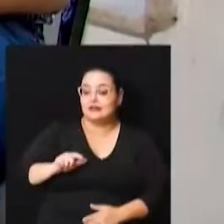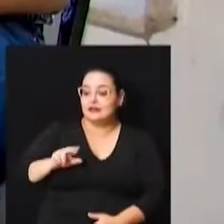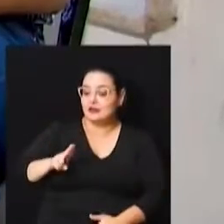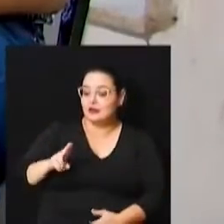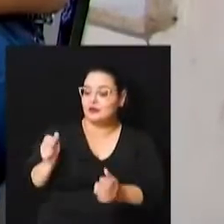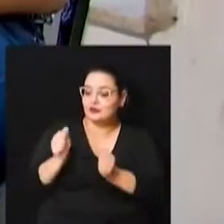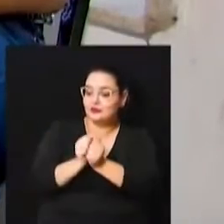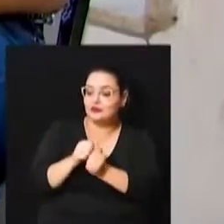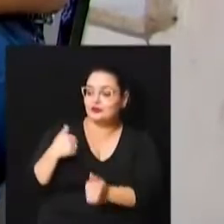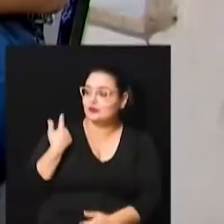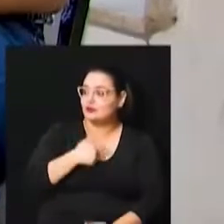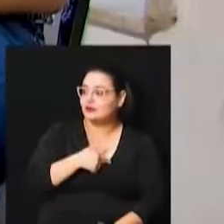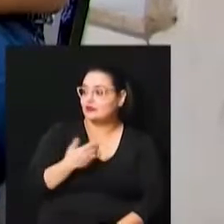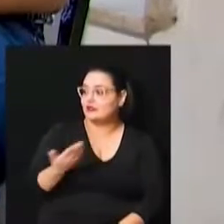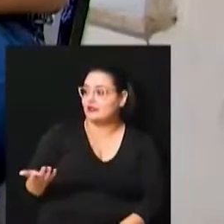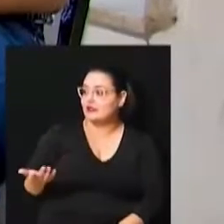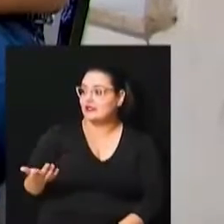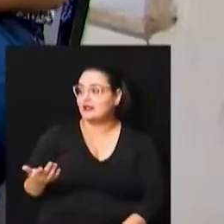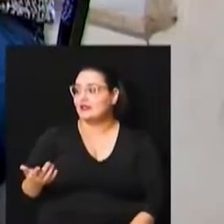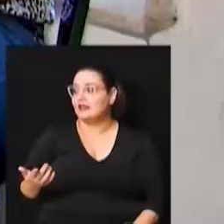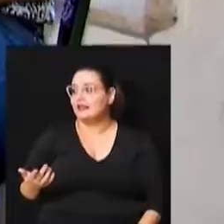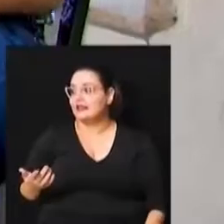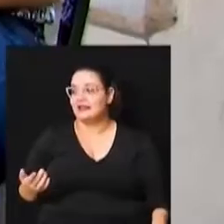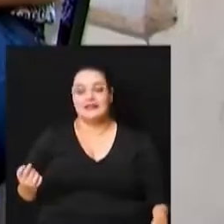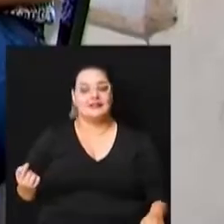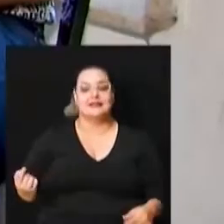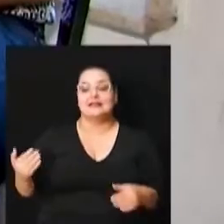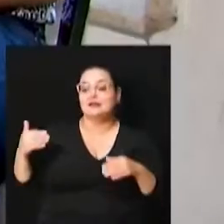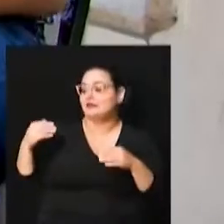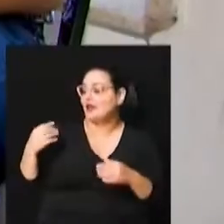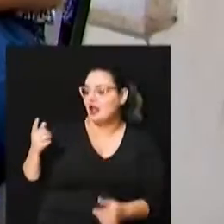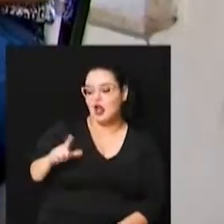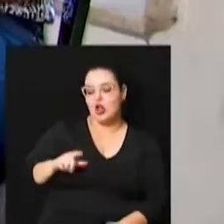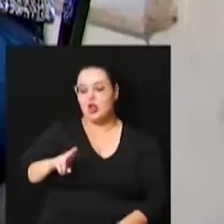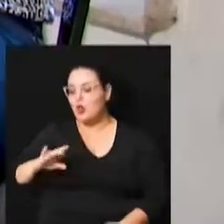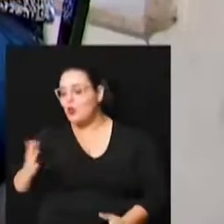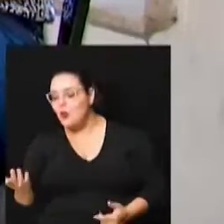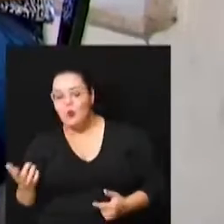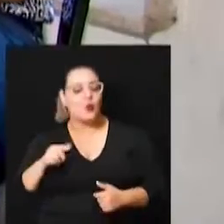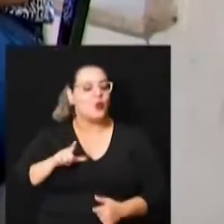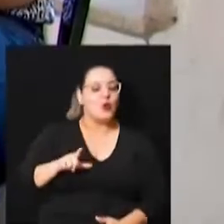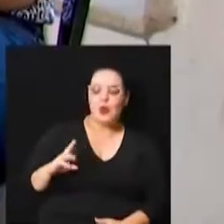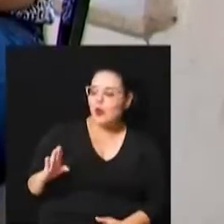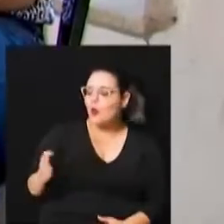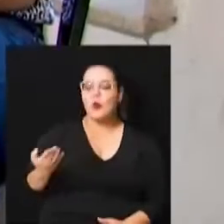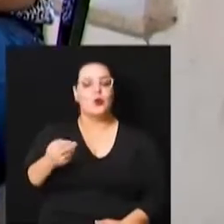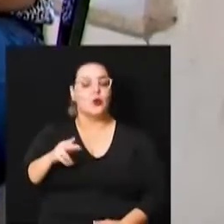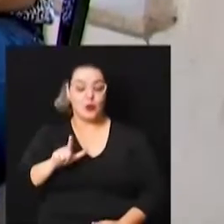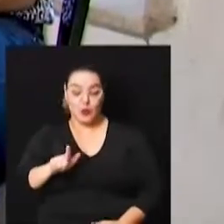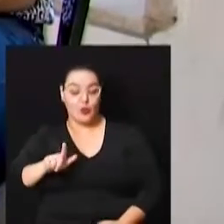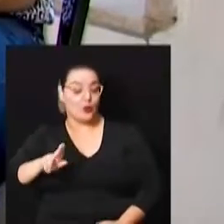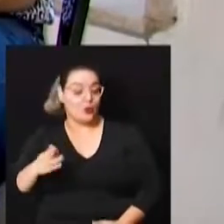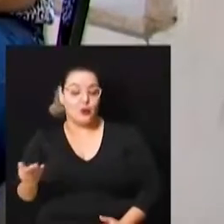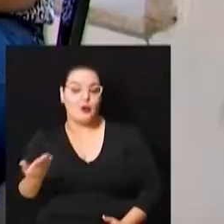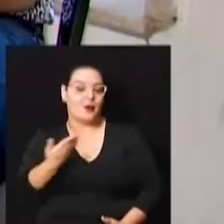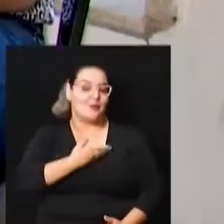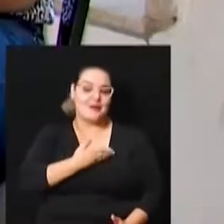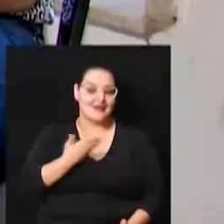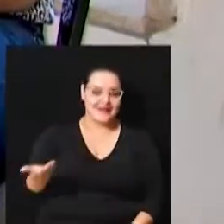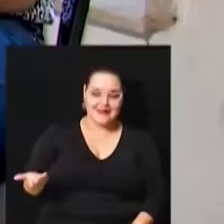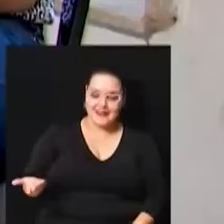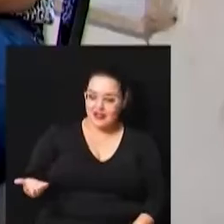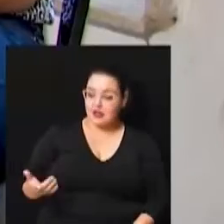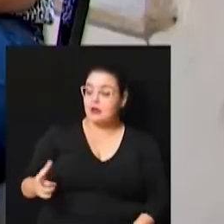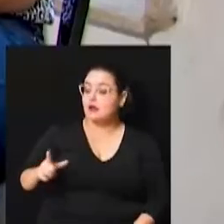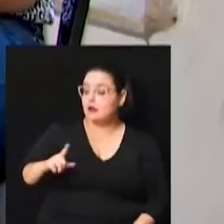da Lu, que está aqui conosco, né? Você vê que eu já estou íntimo aqui, é Lu para lá, Lu para cá, né? E lá você pretende